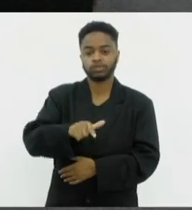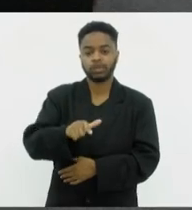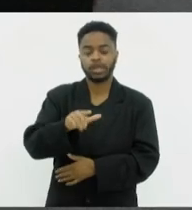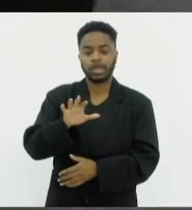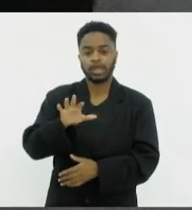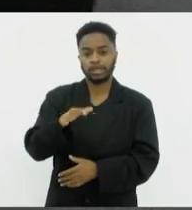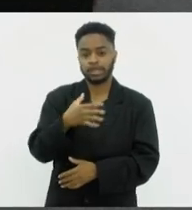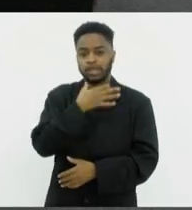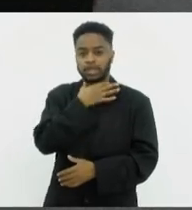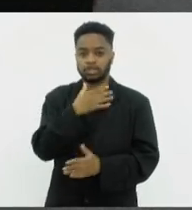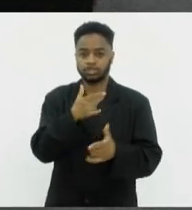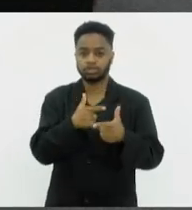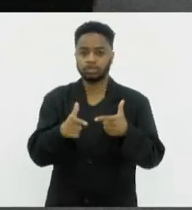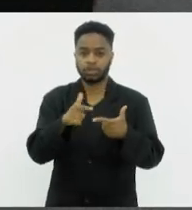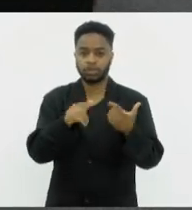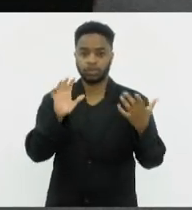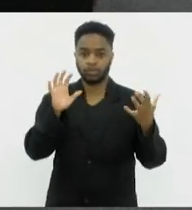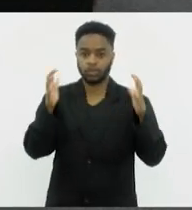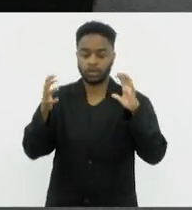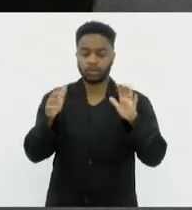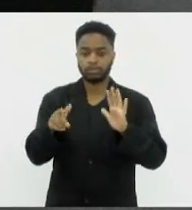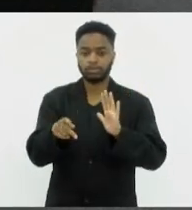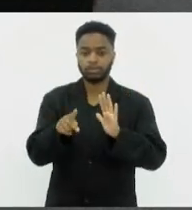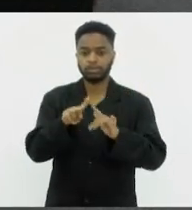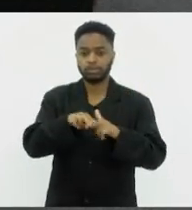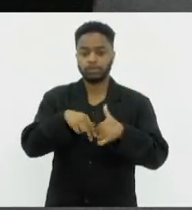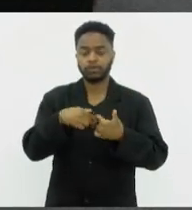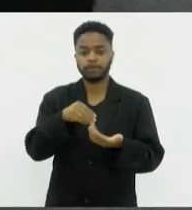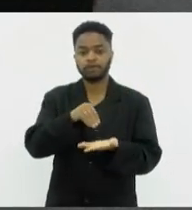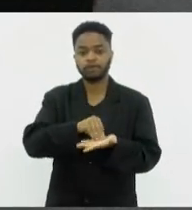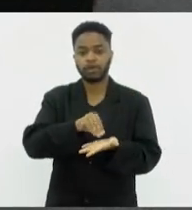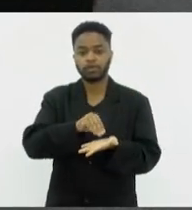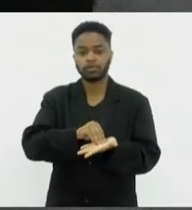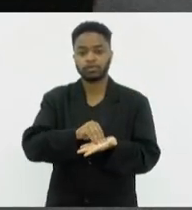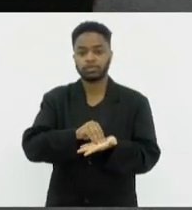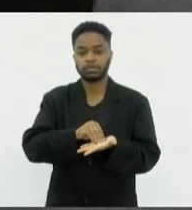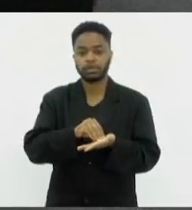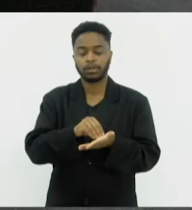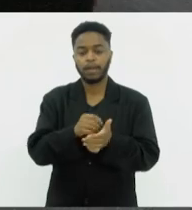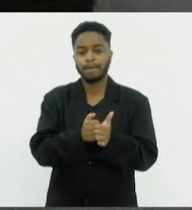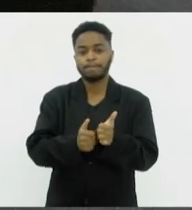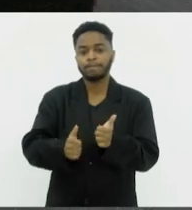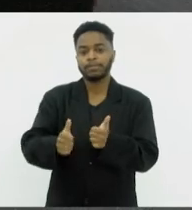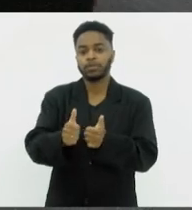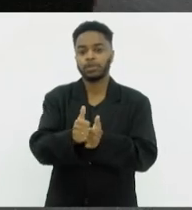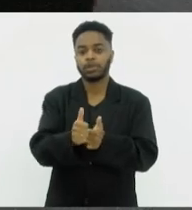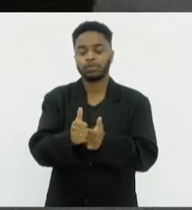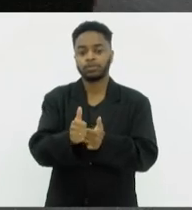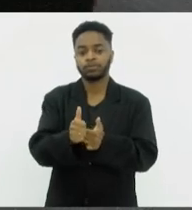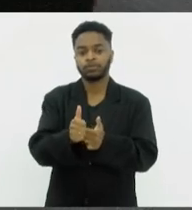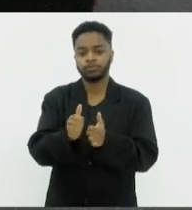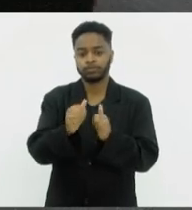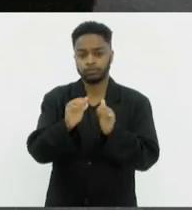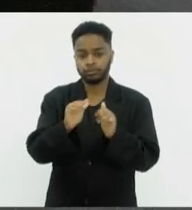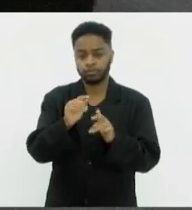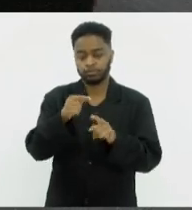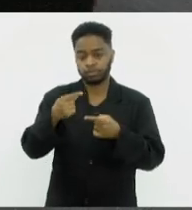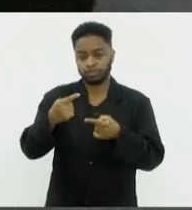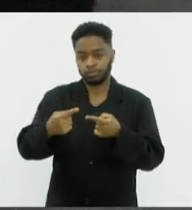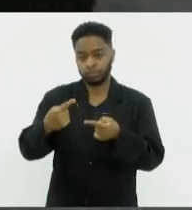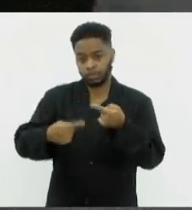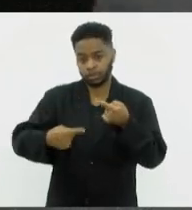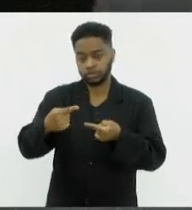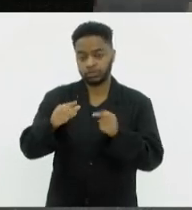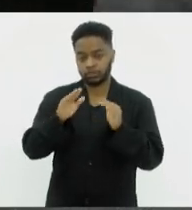e ambientais diante da falta de prioridade política para esses territórios. O